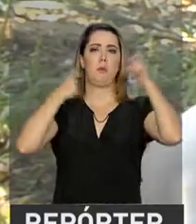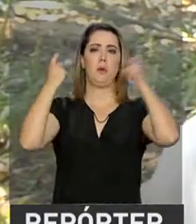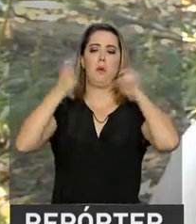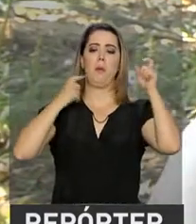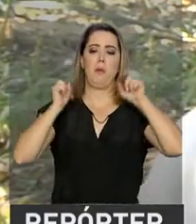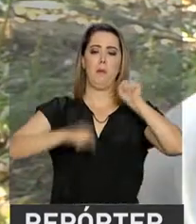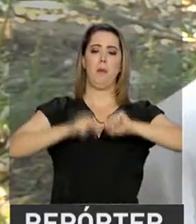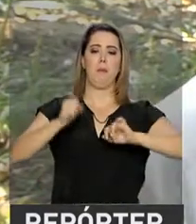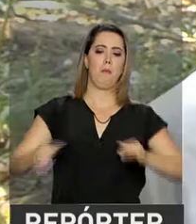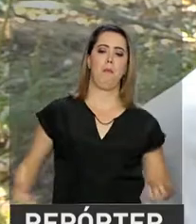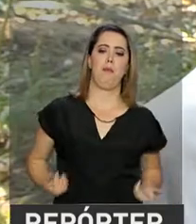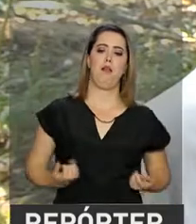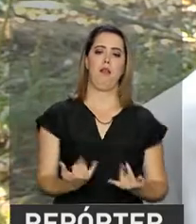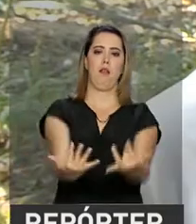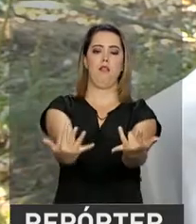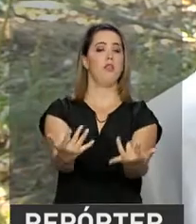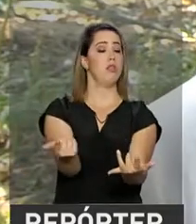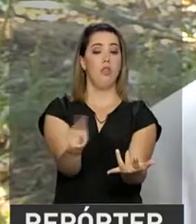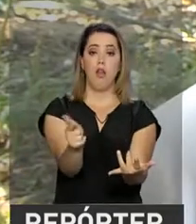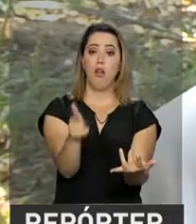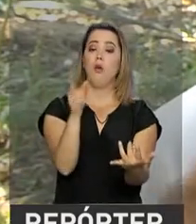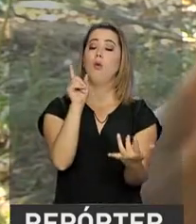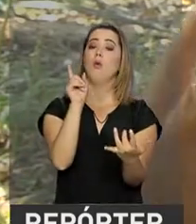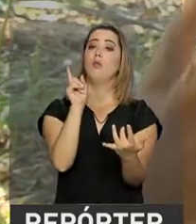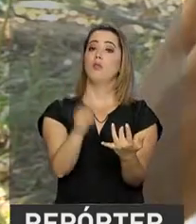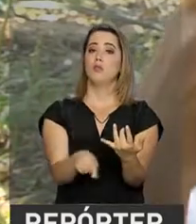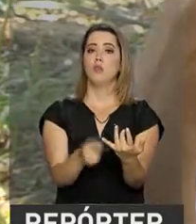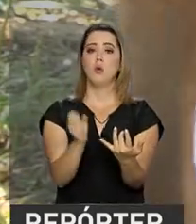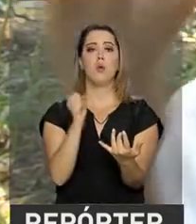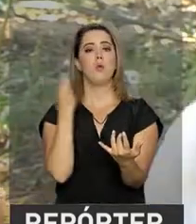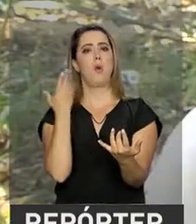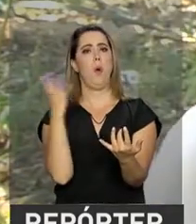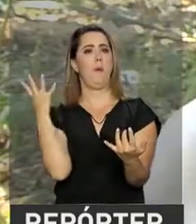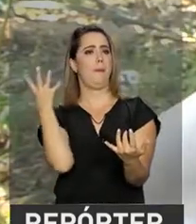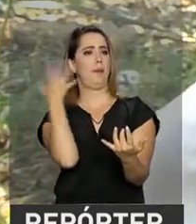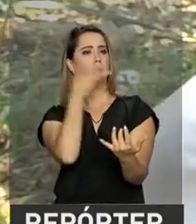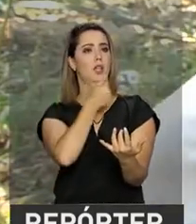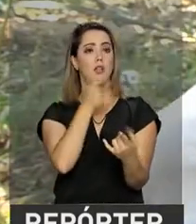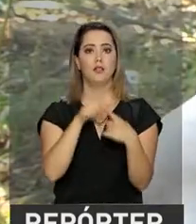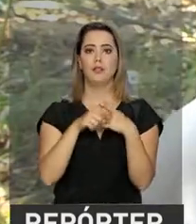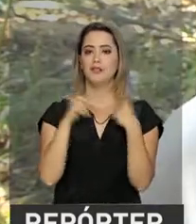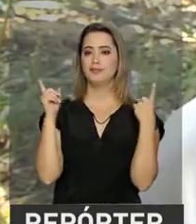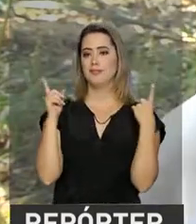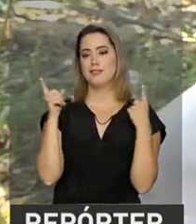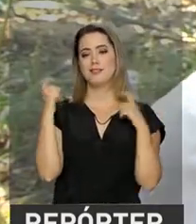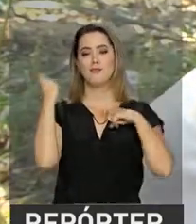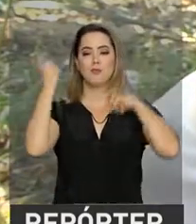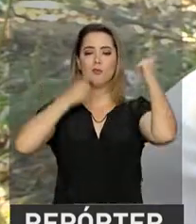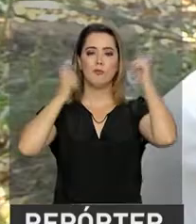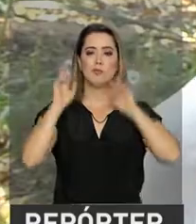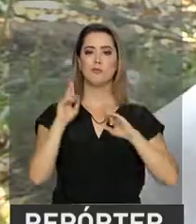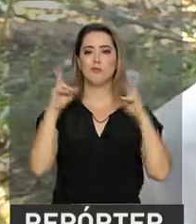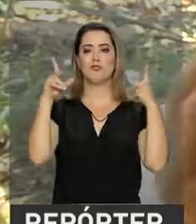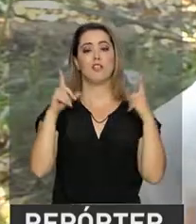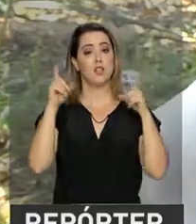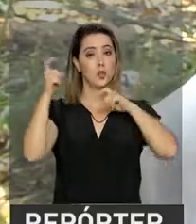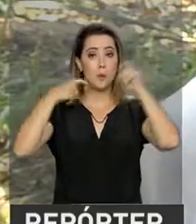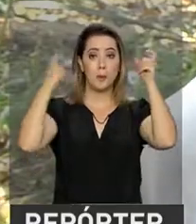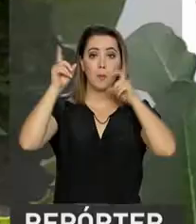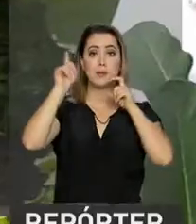quantidade ou uma uma coisa bonita só está preocupado de uma coisa